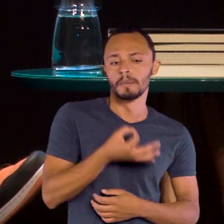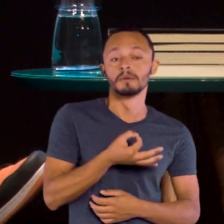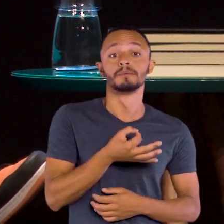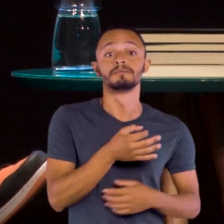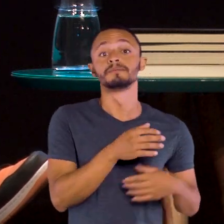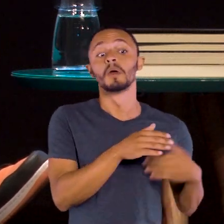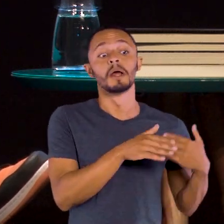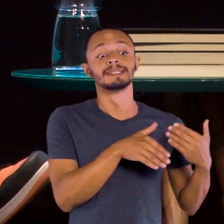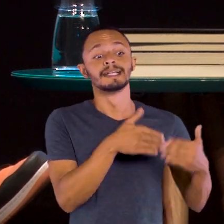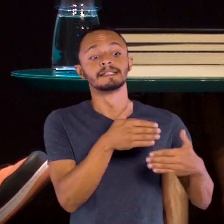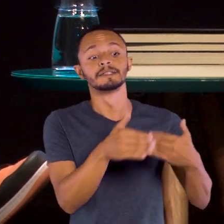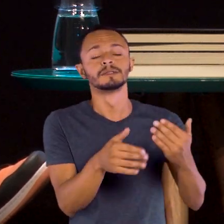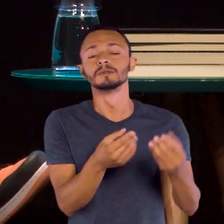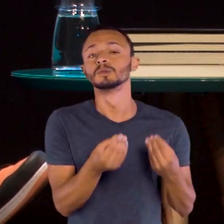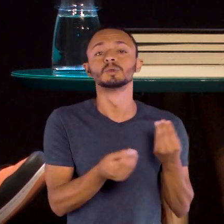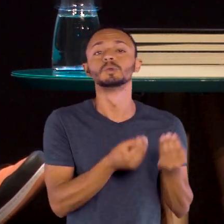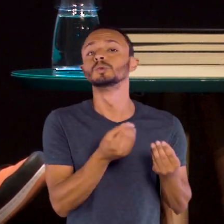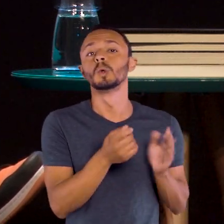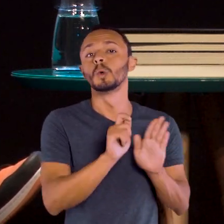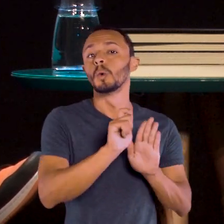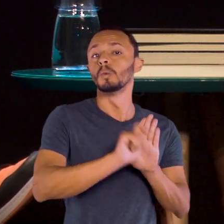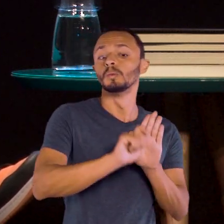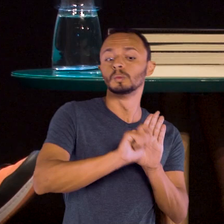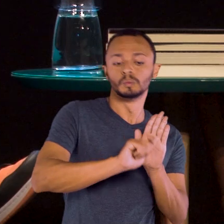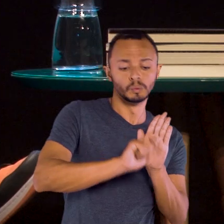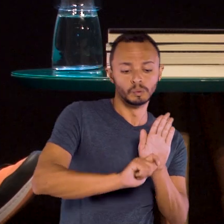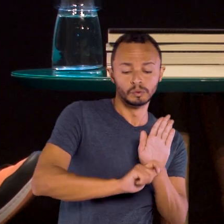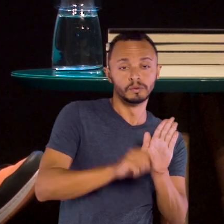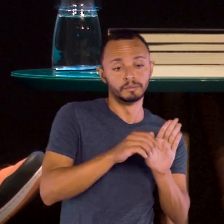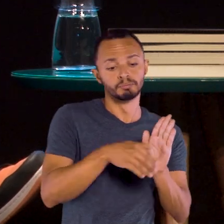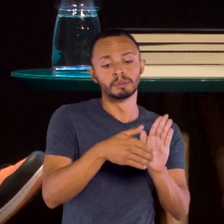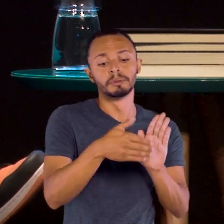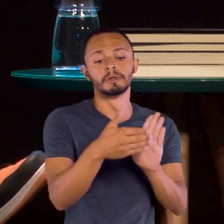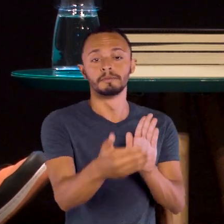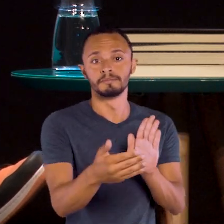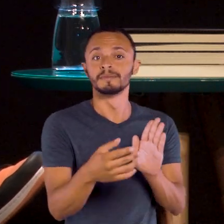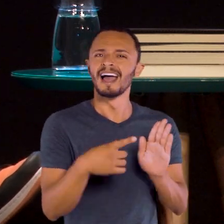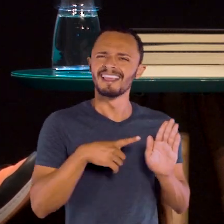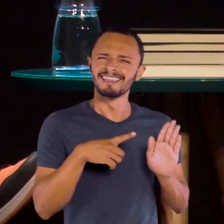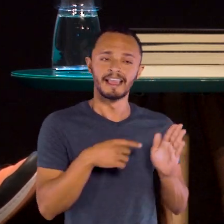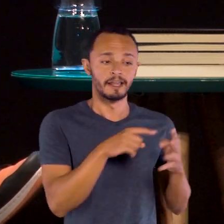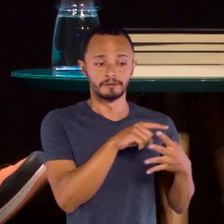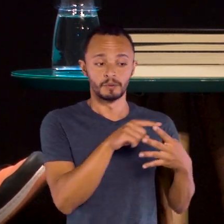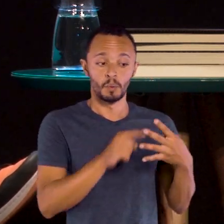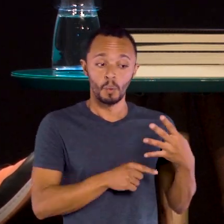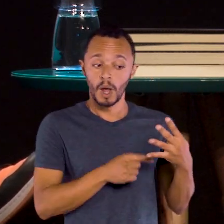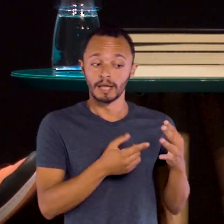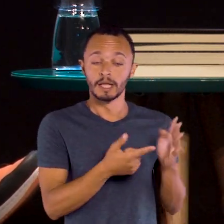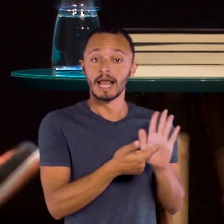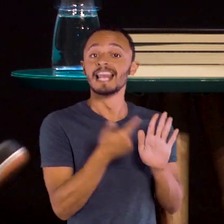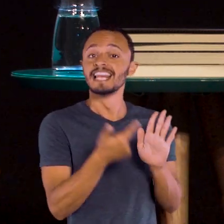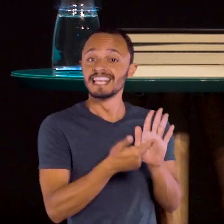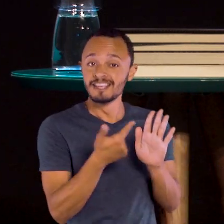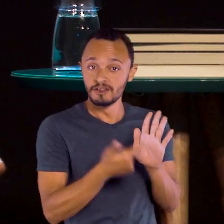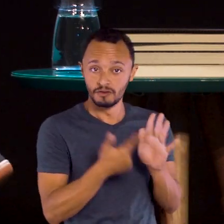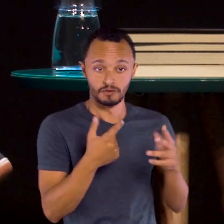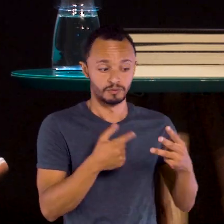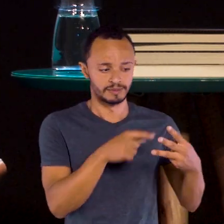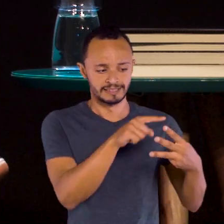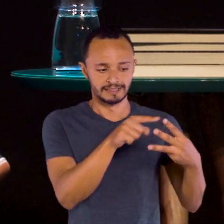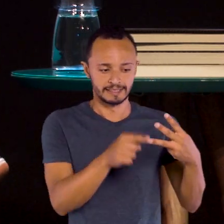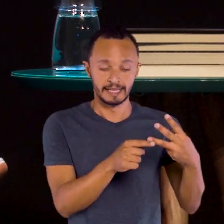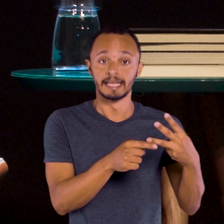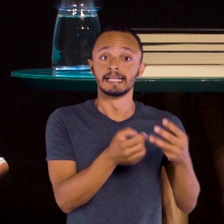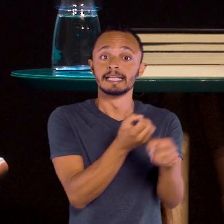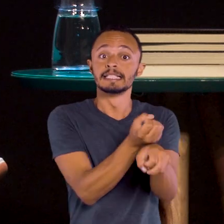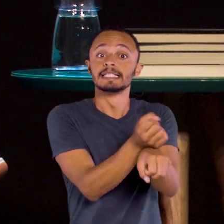tua trajetória como escritora, né? Enfim, você tem 4 livros, quer dizer, 3 com uma pegada